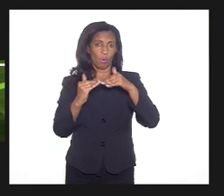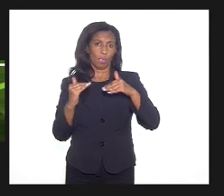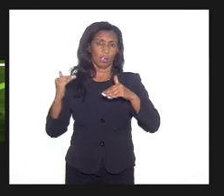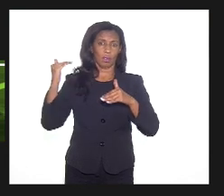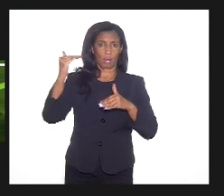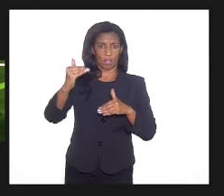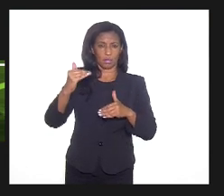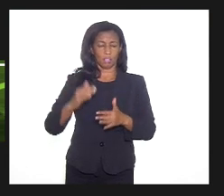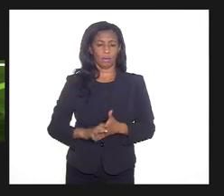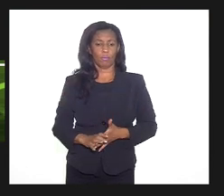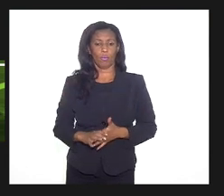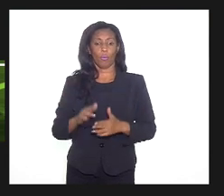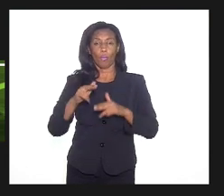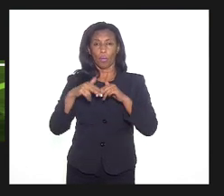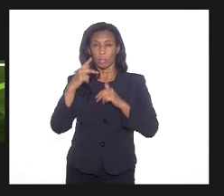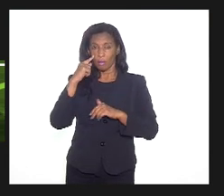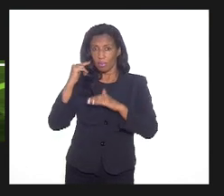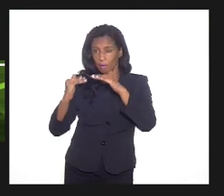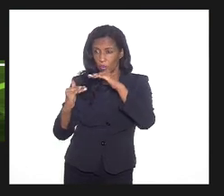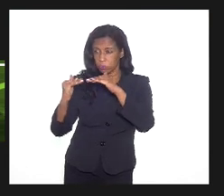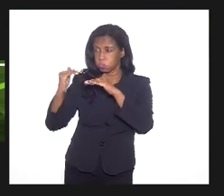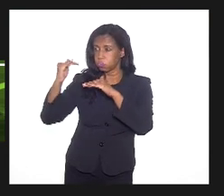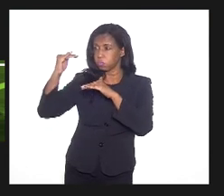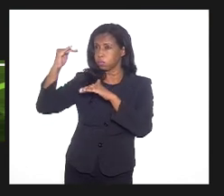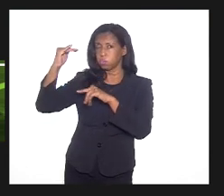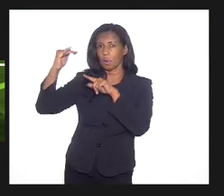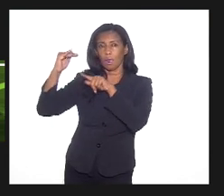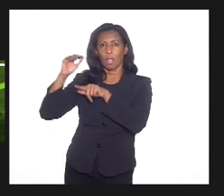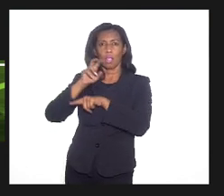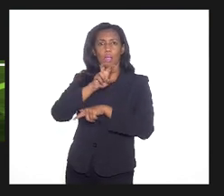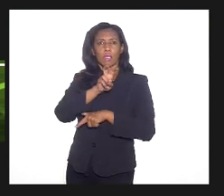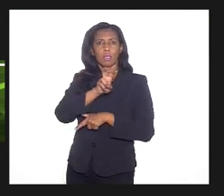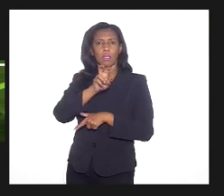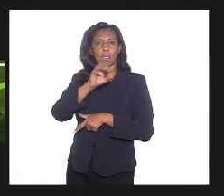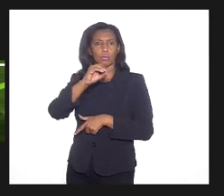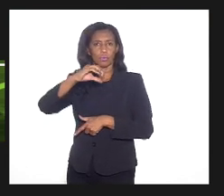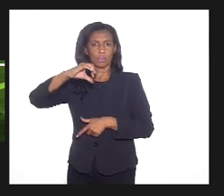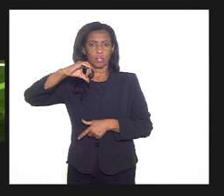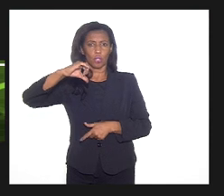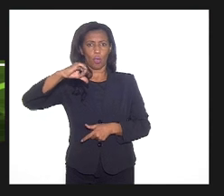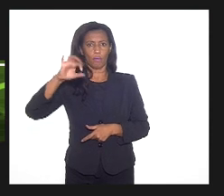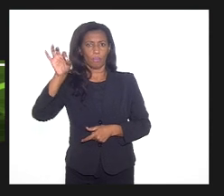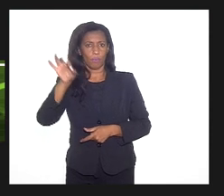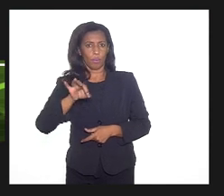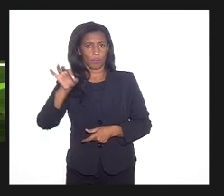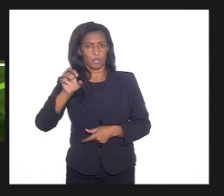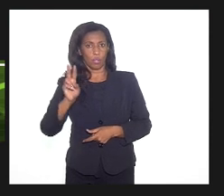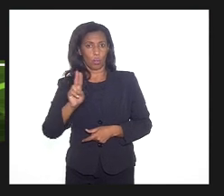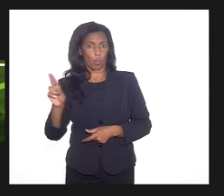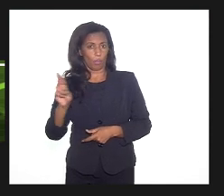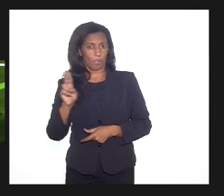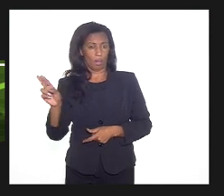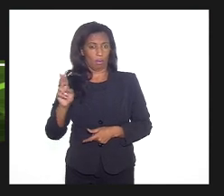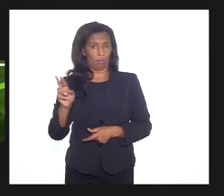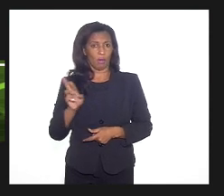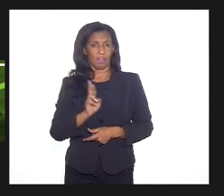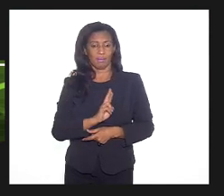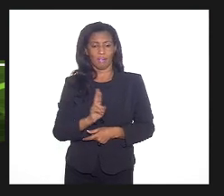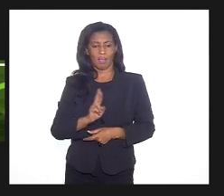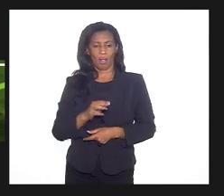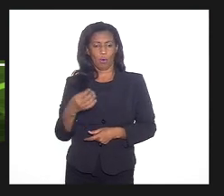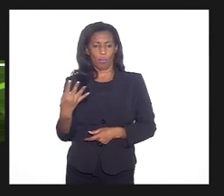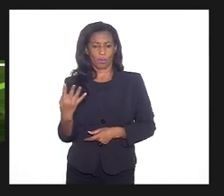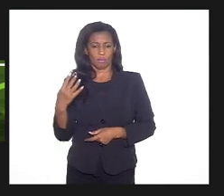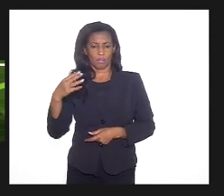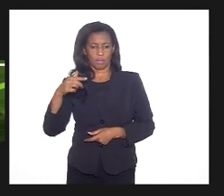Então, por isso, a gente vê um crescimento de 509% nominal e real 471%. É um